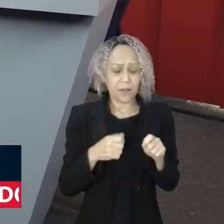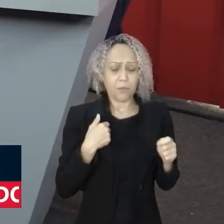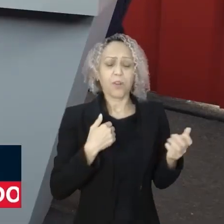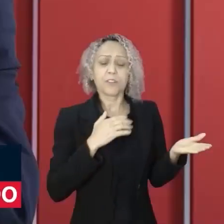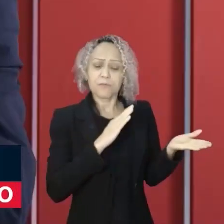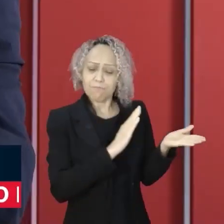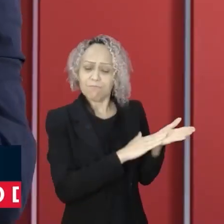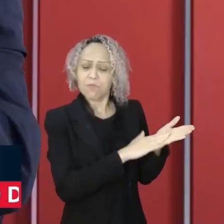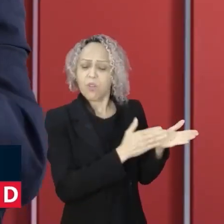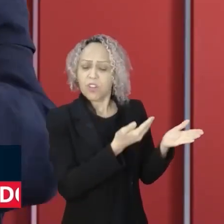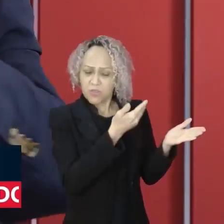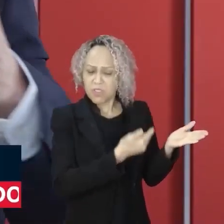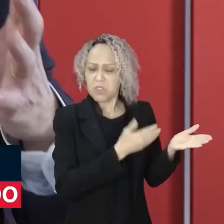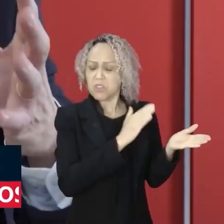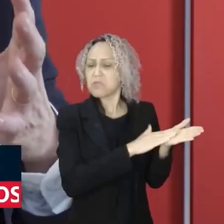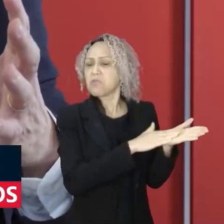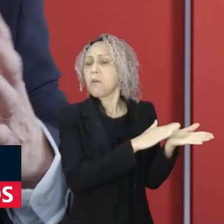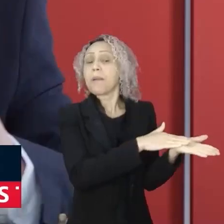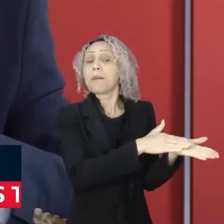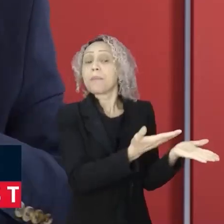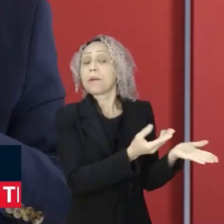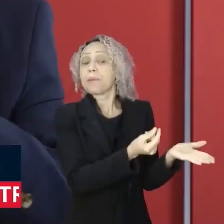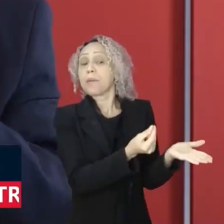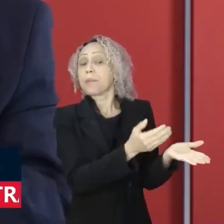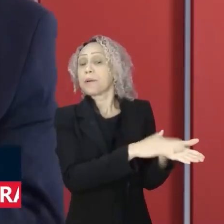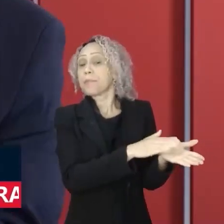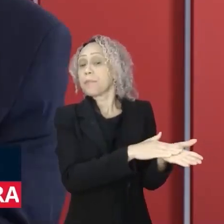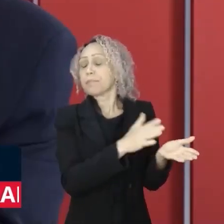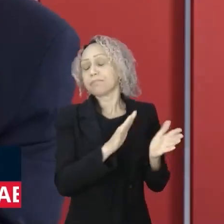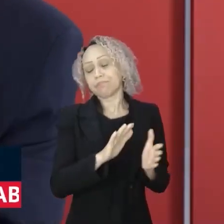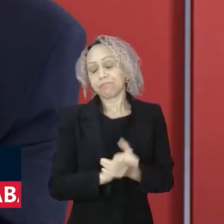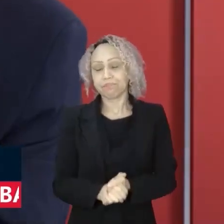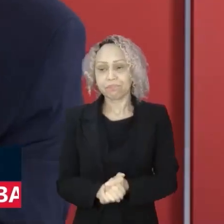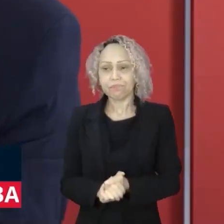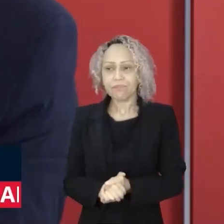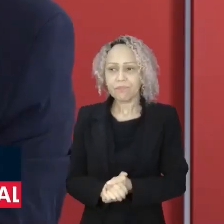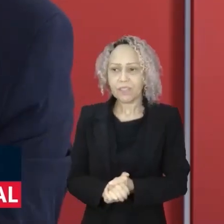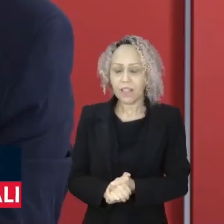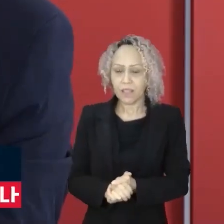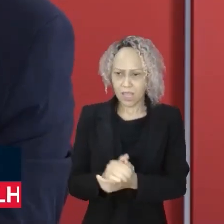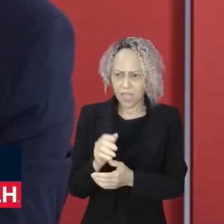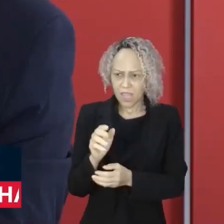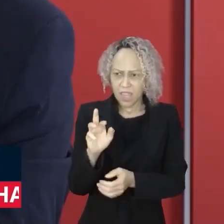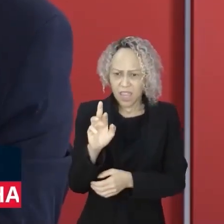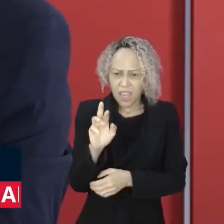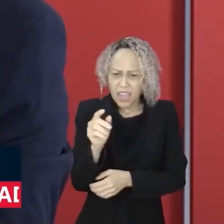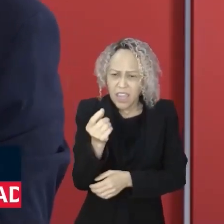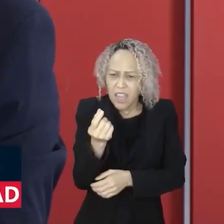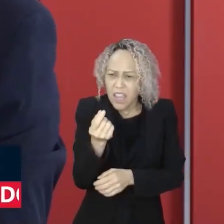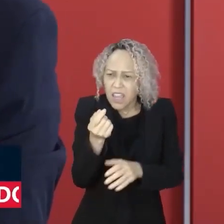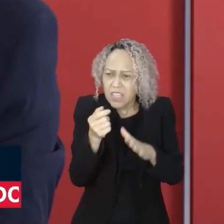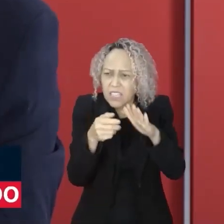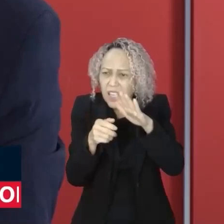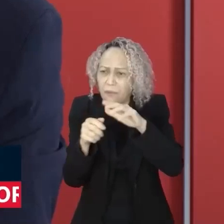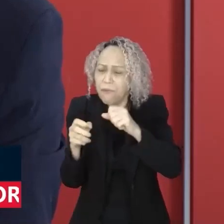eu tenho certeza que primeiro nós precisamos pegar esse dinheiro, portanto tem mais dinheiro. Essa rubrica da agricultura familiar subiu